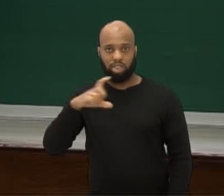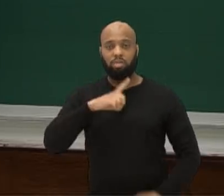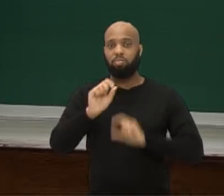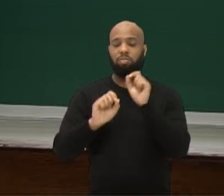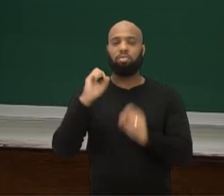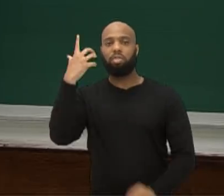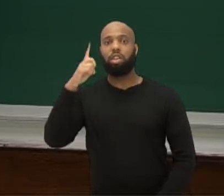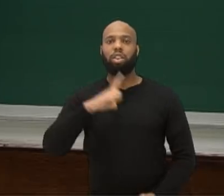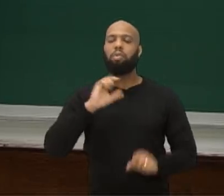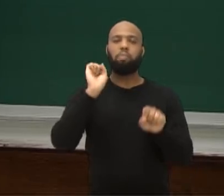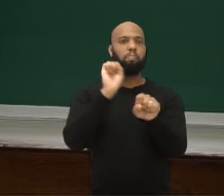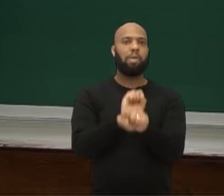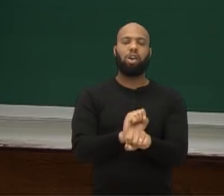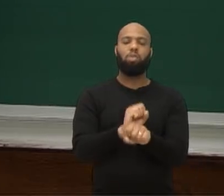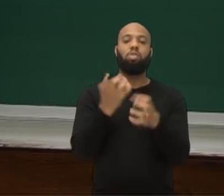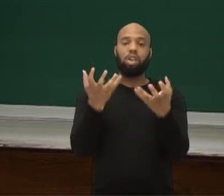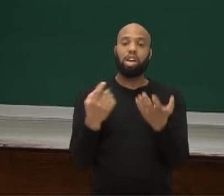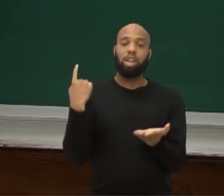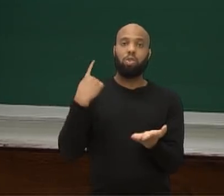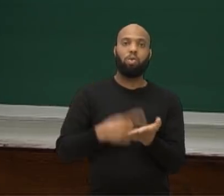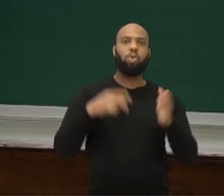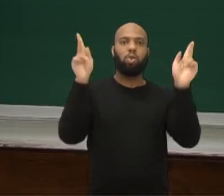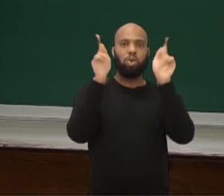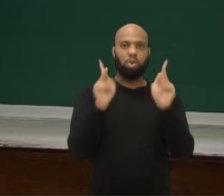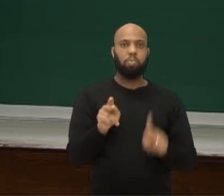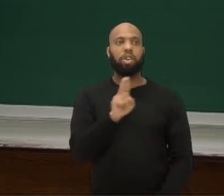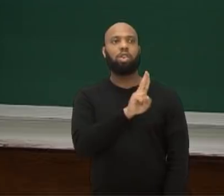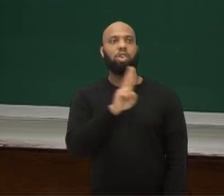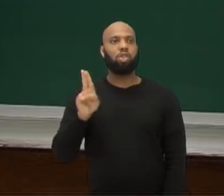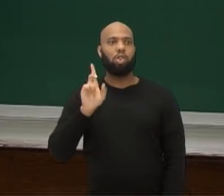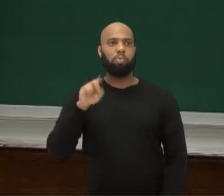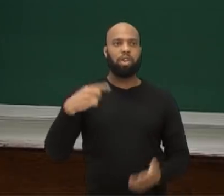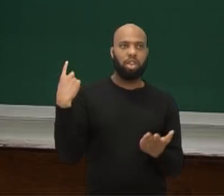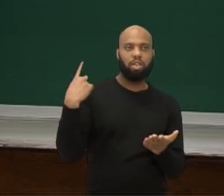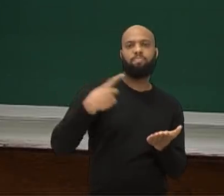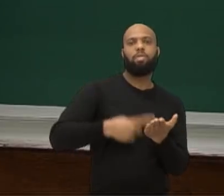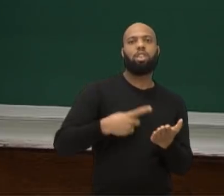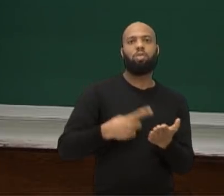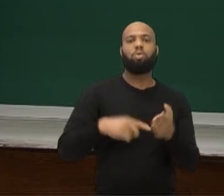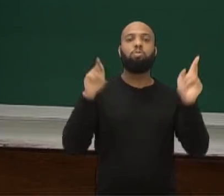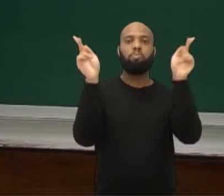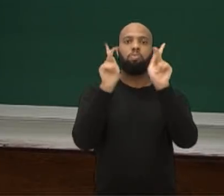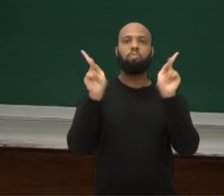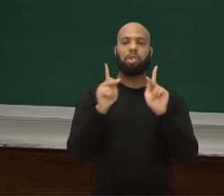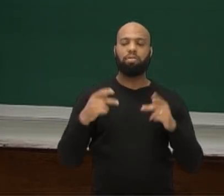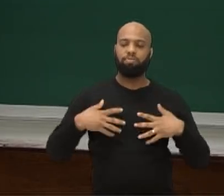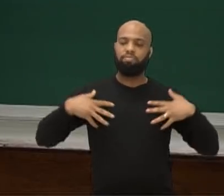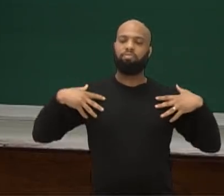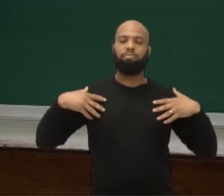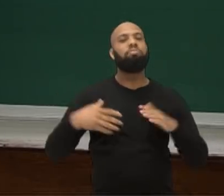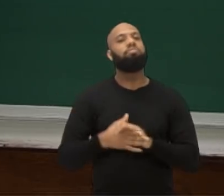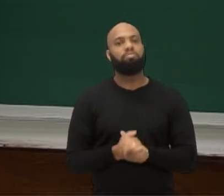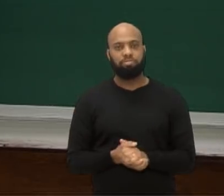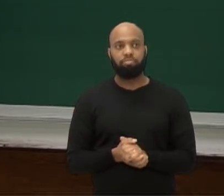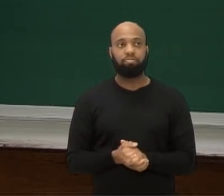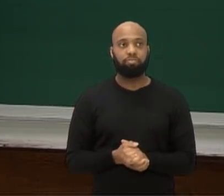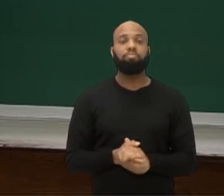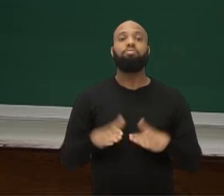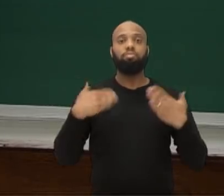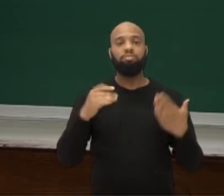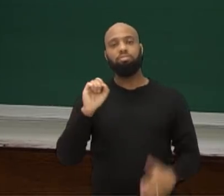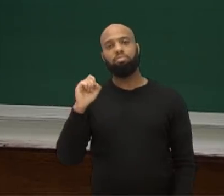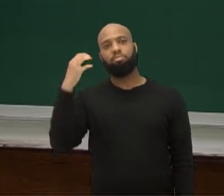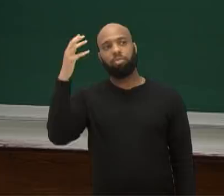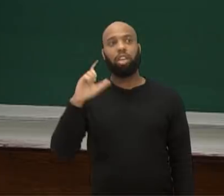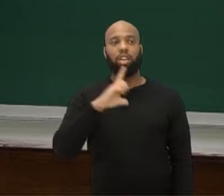houve uma trégua, houve um acordo de paz, chamado de Tratado de Ponte Verde, também conhecido como Paz Honrosa. E